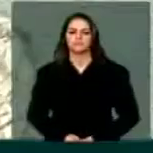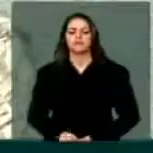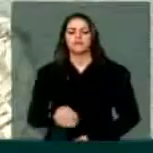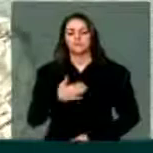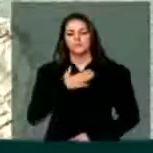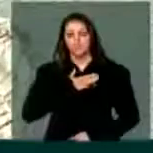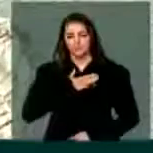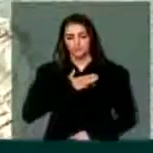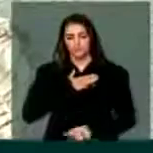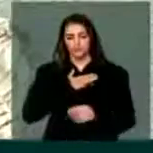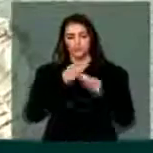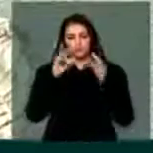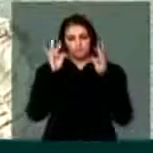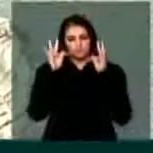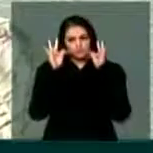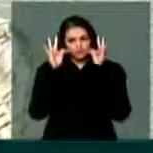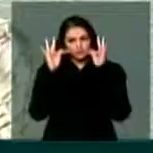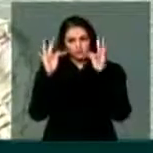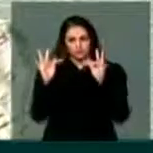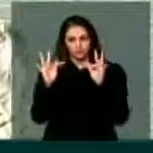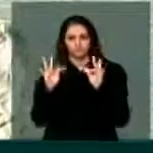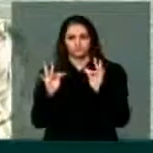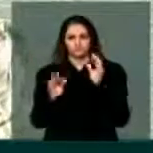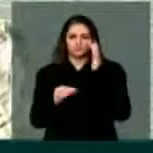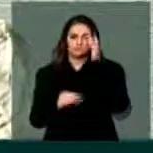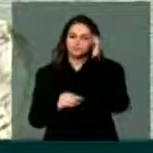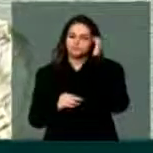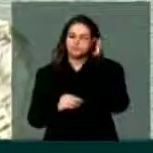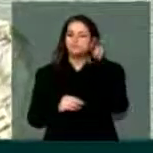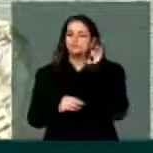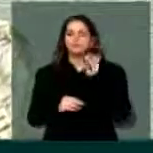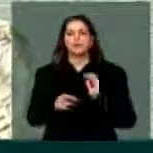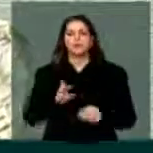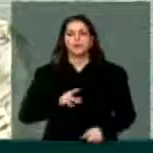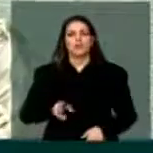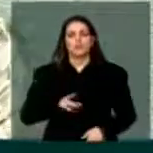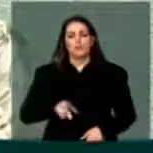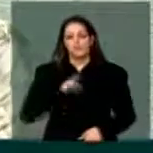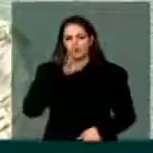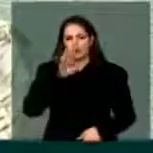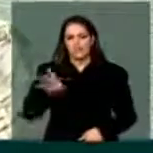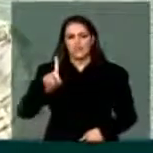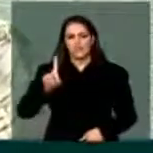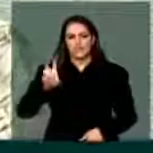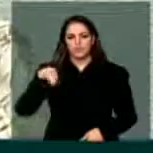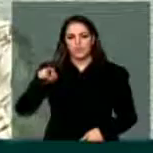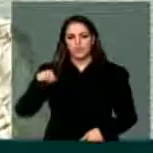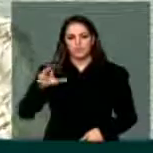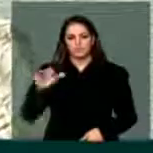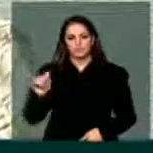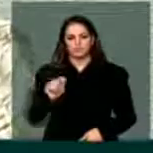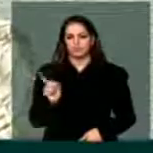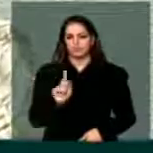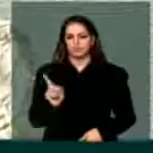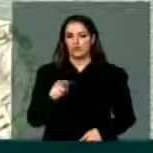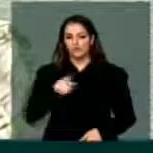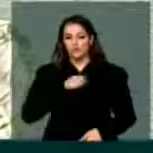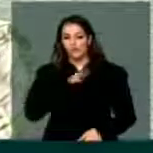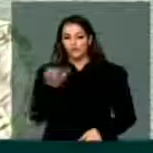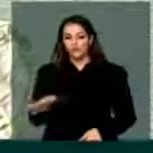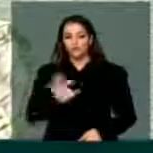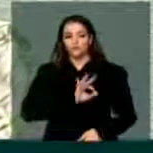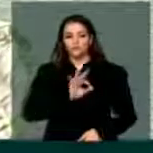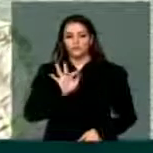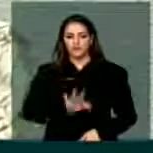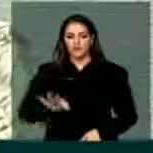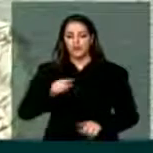meu depoimento... Primeiro, não houve uma denúncia, não. Eu fui até a Polícia Federal, porque no dia 1 houve